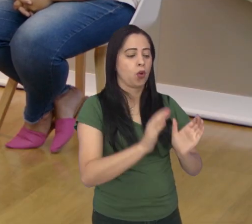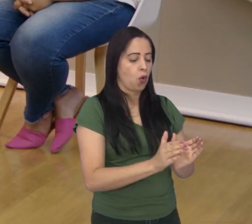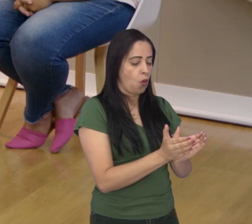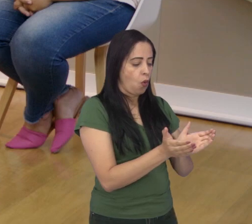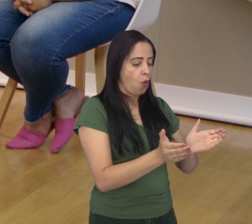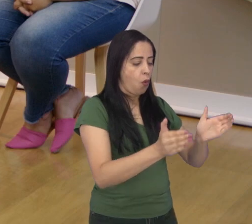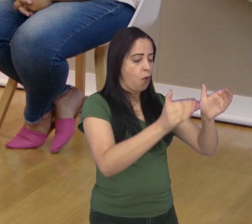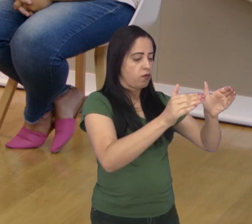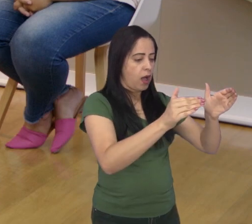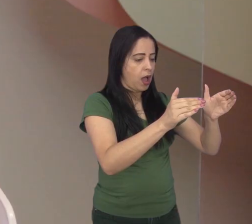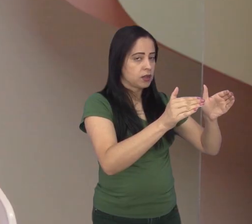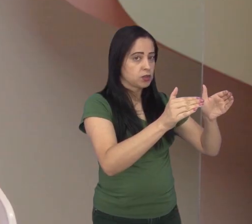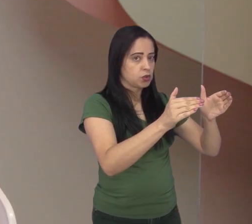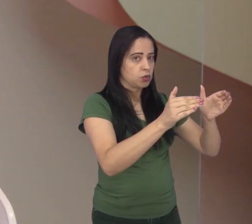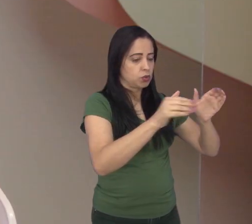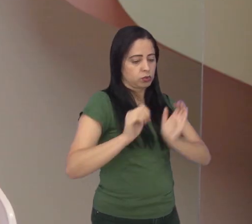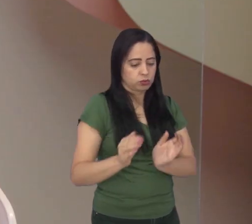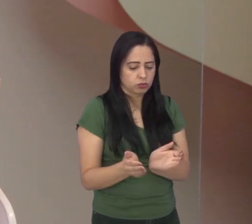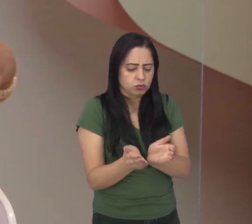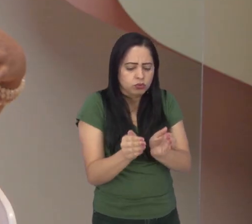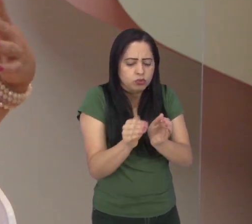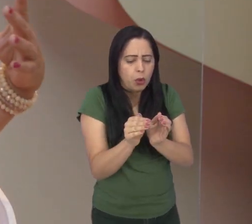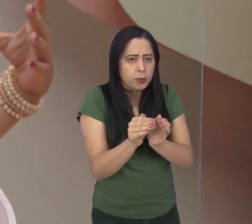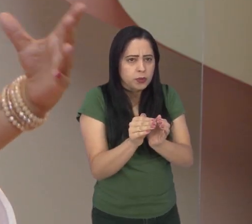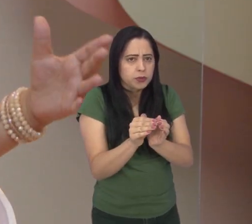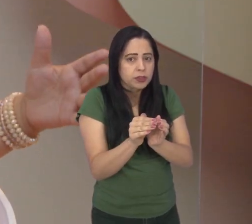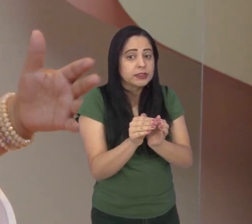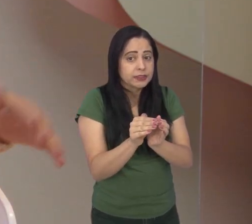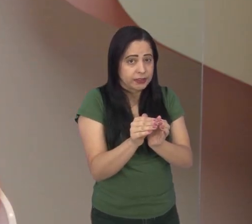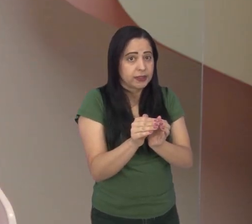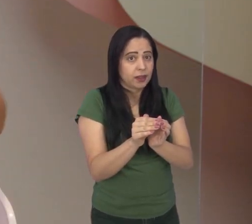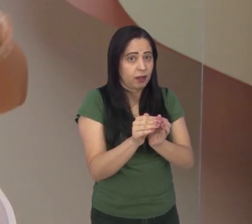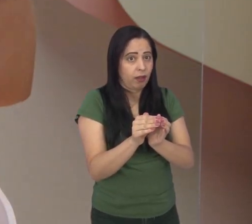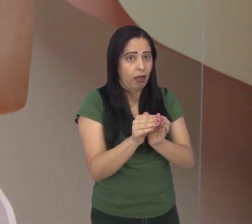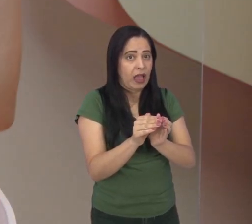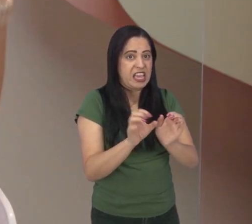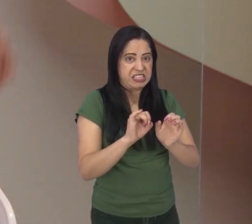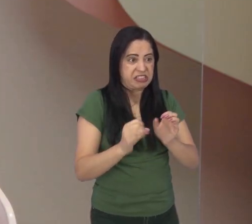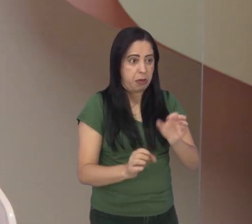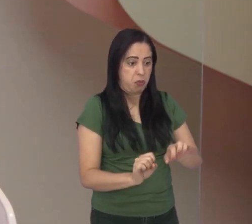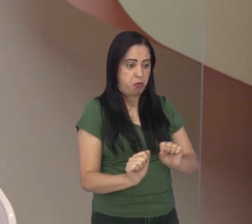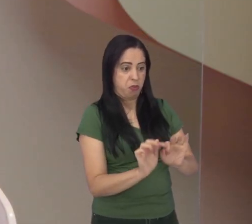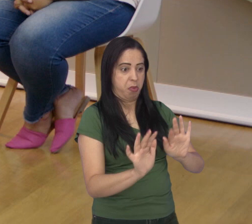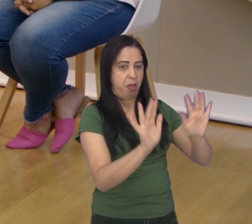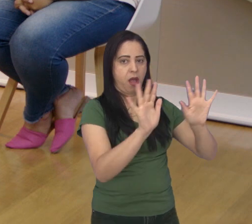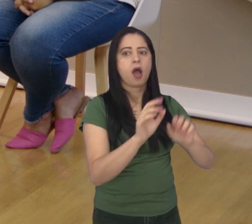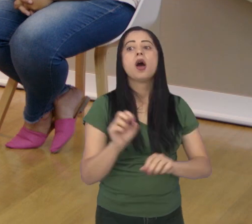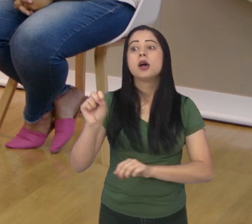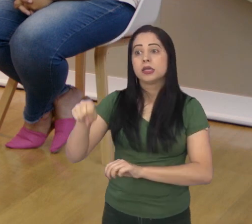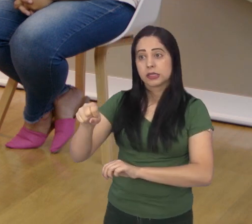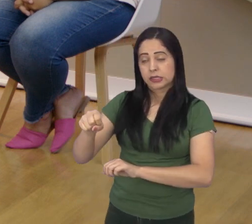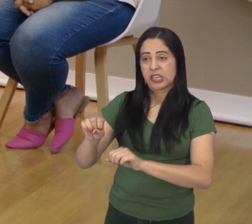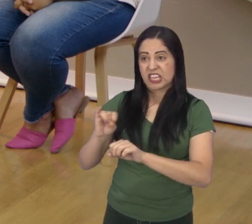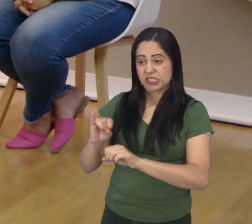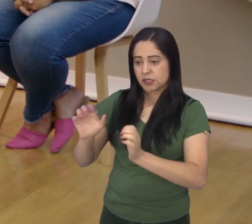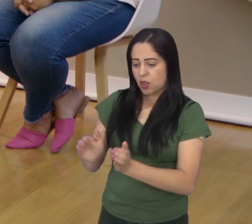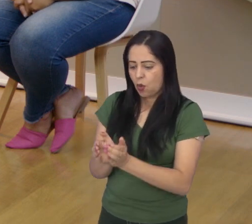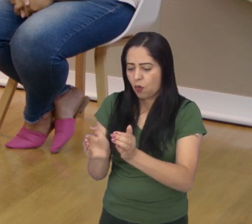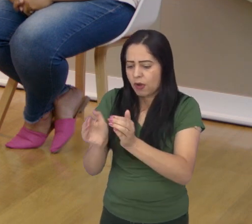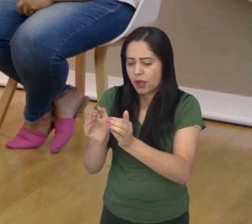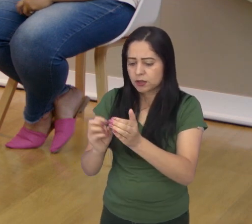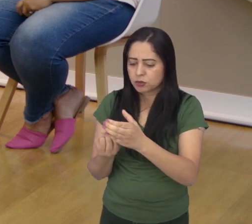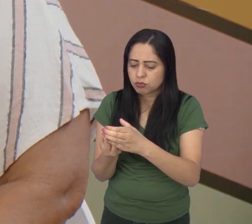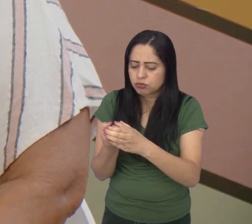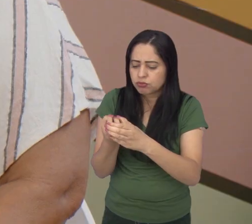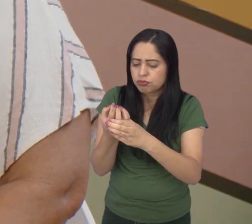vaso, né? Porque tem aquelas suculentas pequenininhas, mas dependendo do tamanho do vaso, elas se alastram. Normalmente elas crescem muito. Às